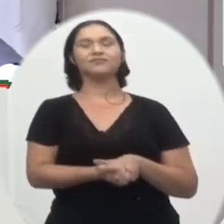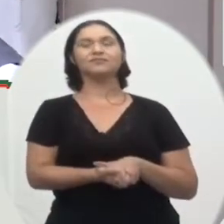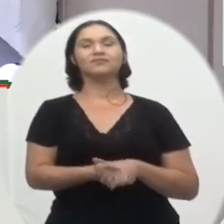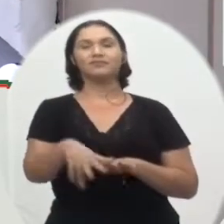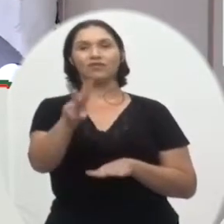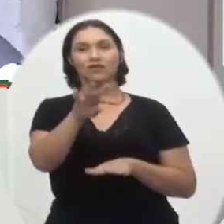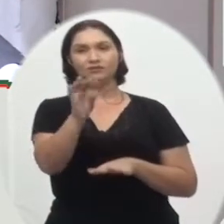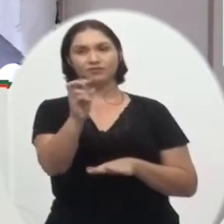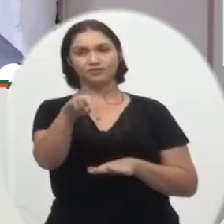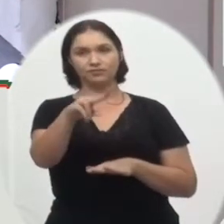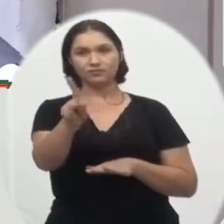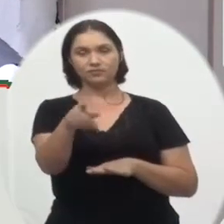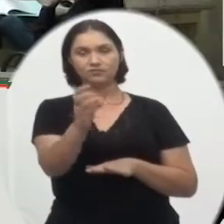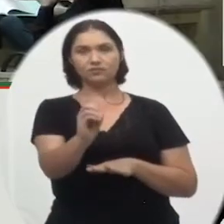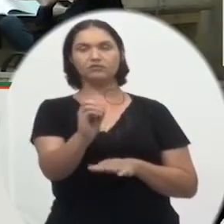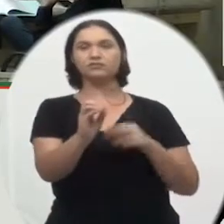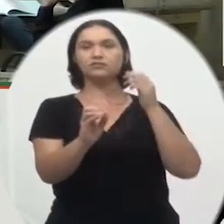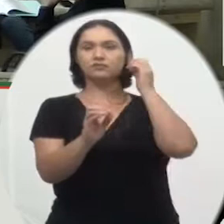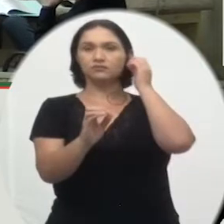Toninho.